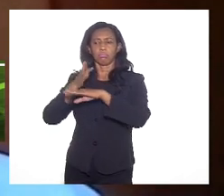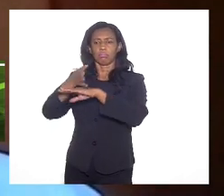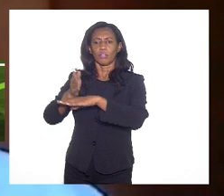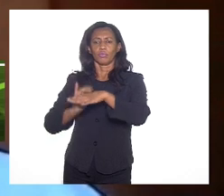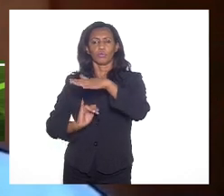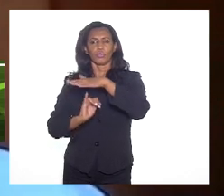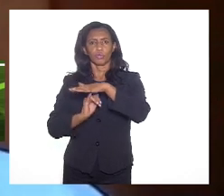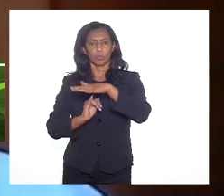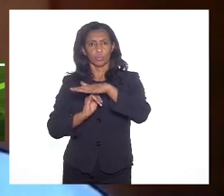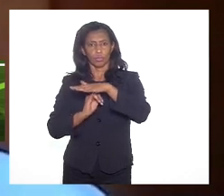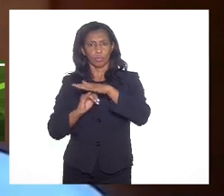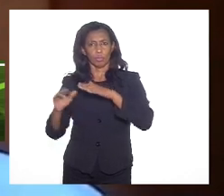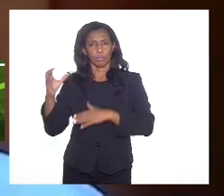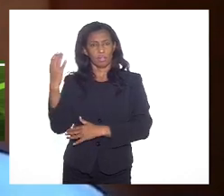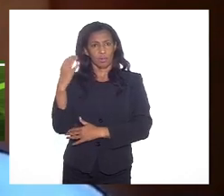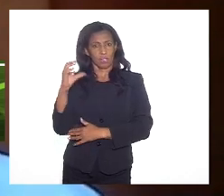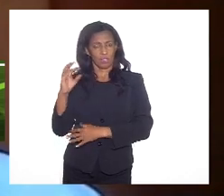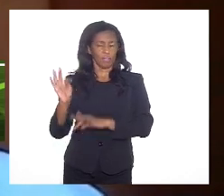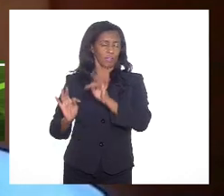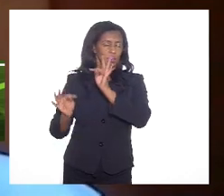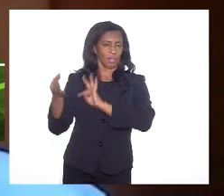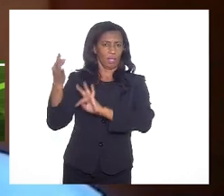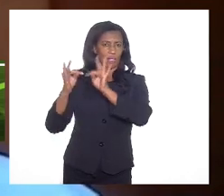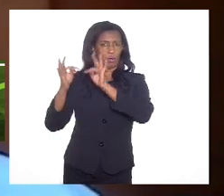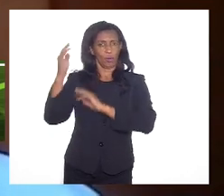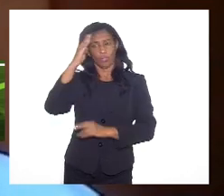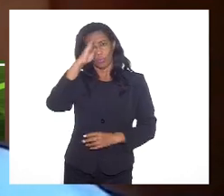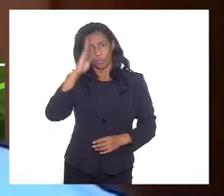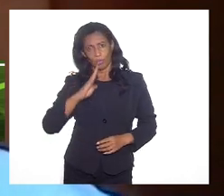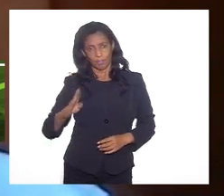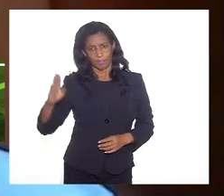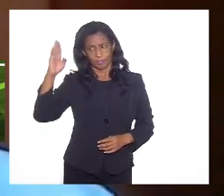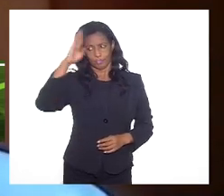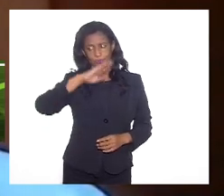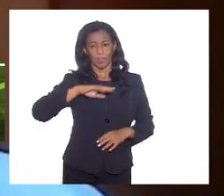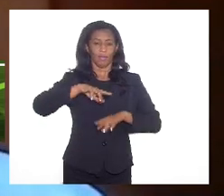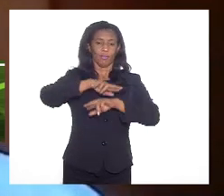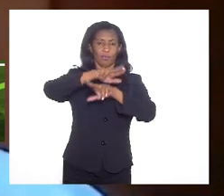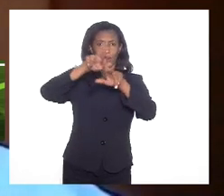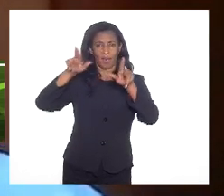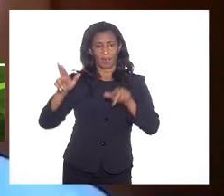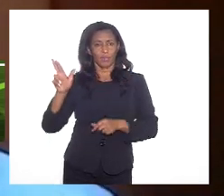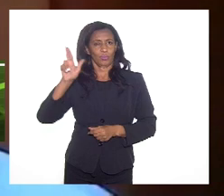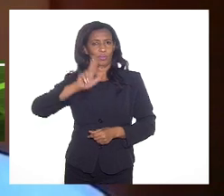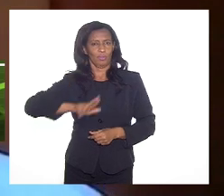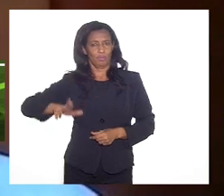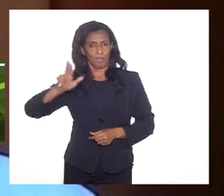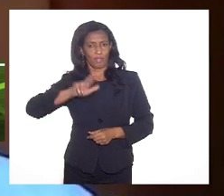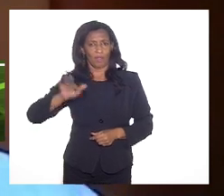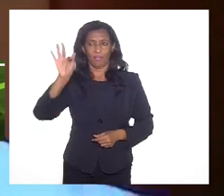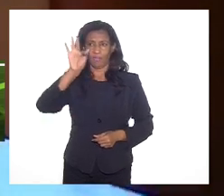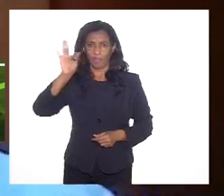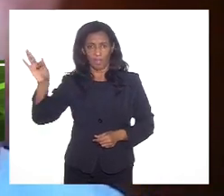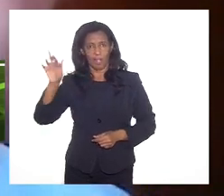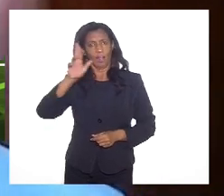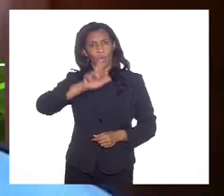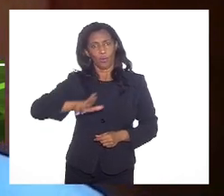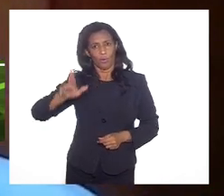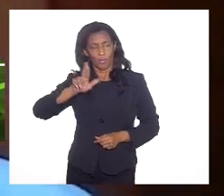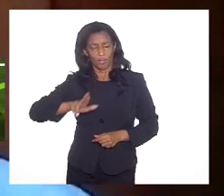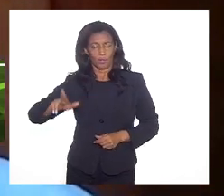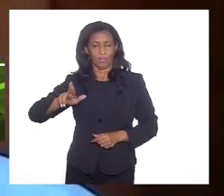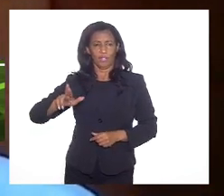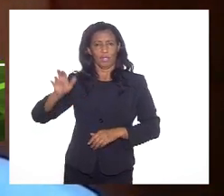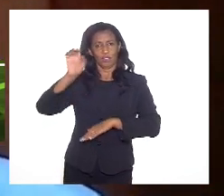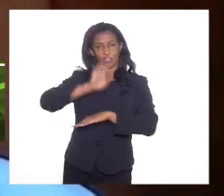instituições científicas e tecnológicas do Brasil. Várias universidades federais, várias universidades estaduais, institutos de